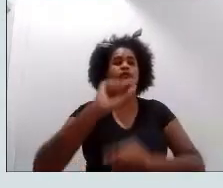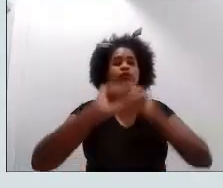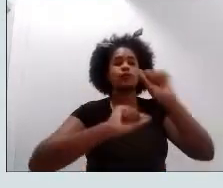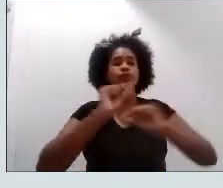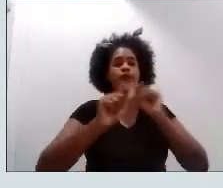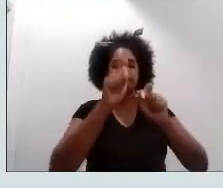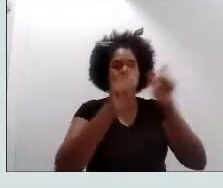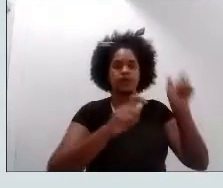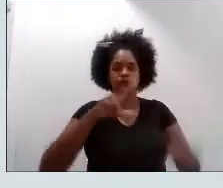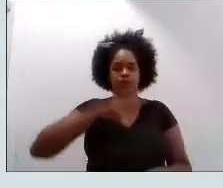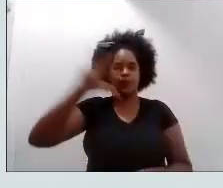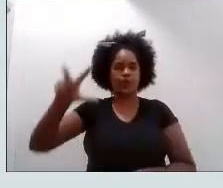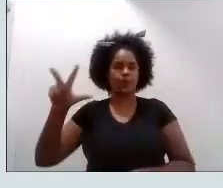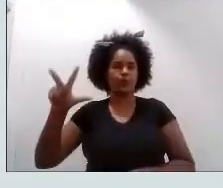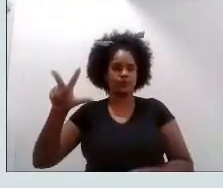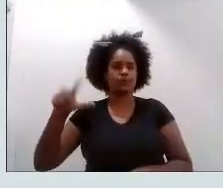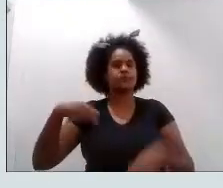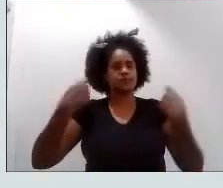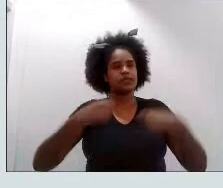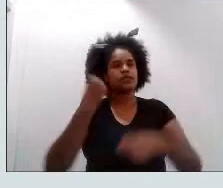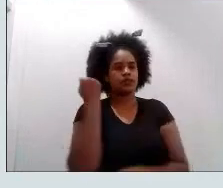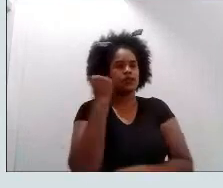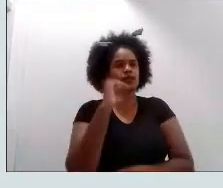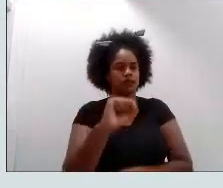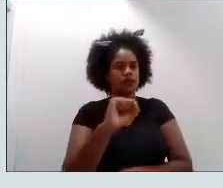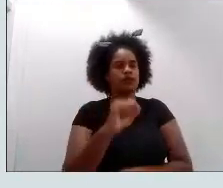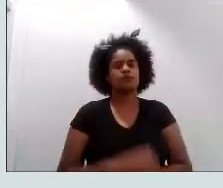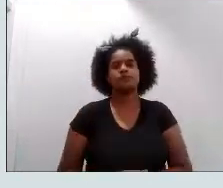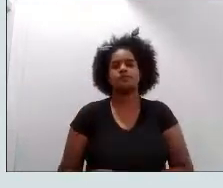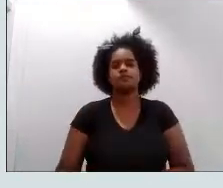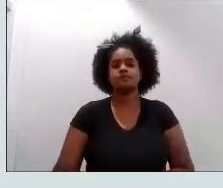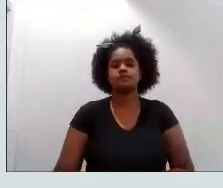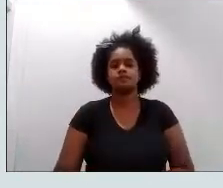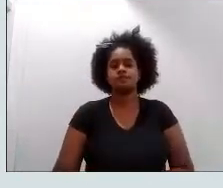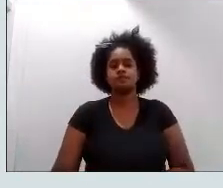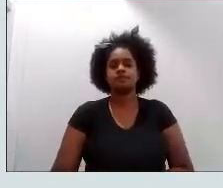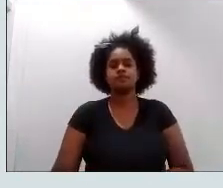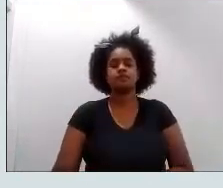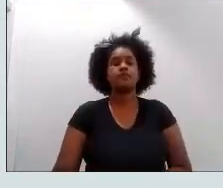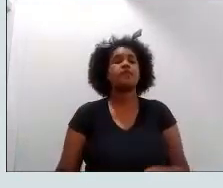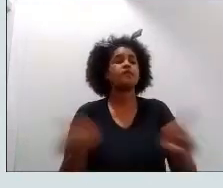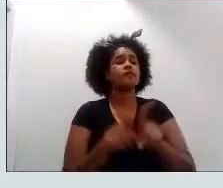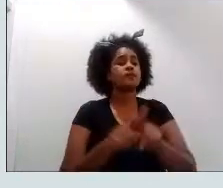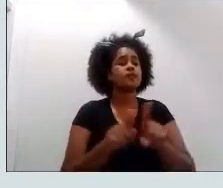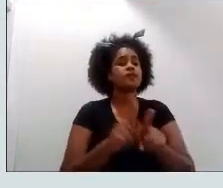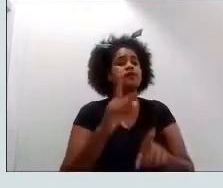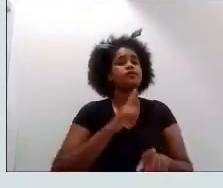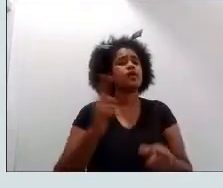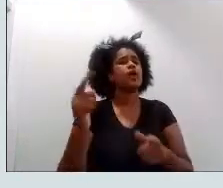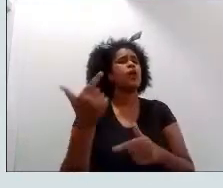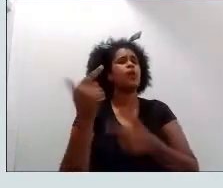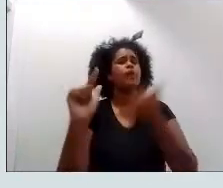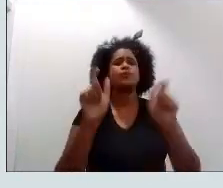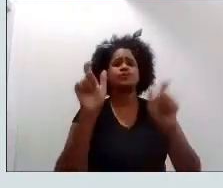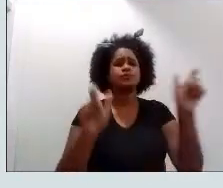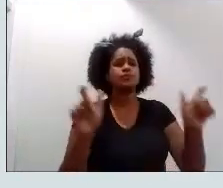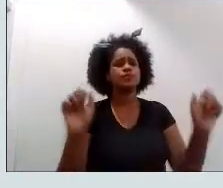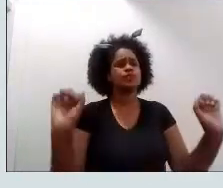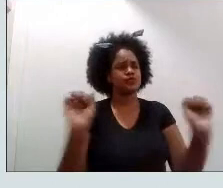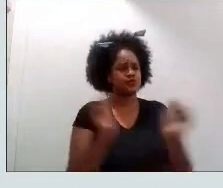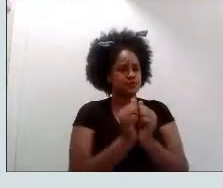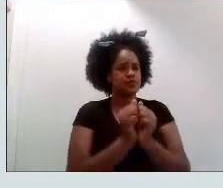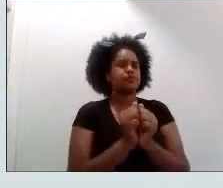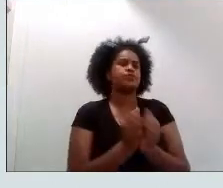aqui para a região. E aí eles tinham diversos também aliados que trabalhavam com ele, os auxiliares. A gente tem